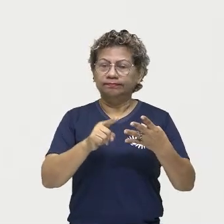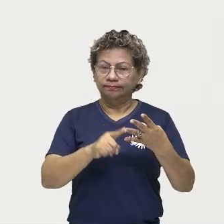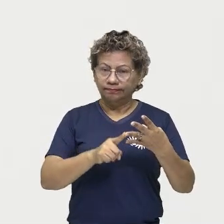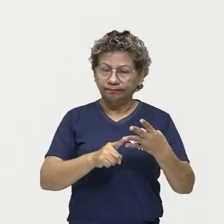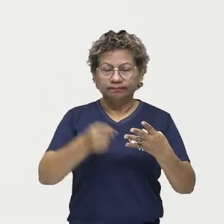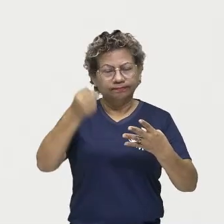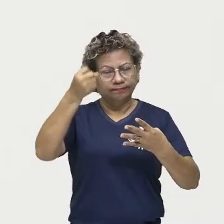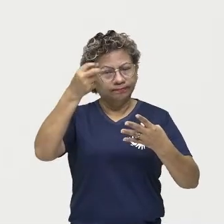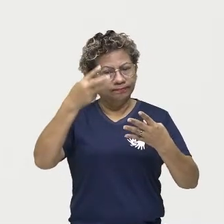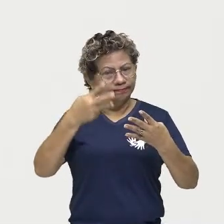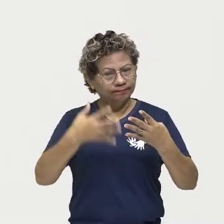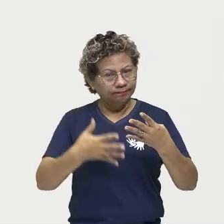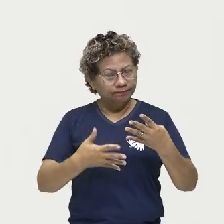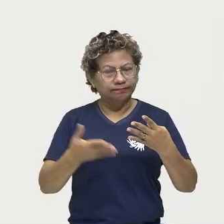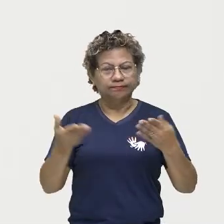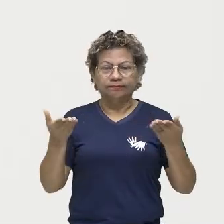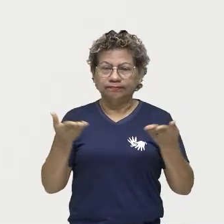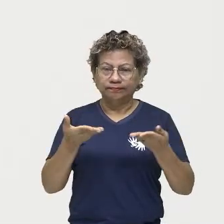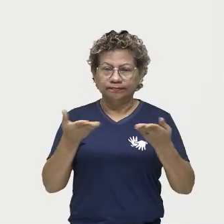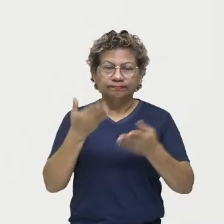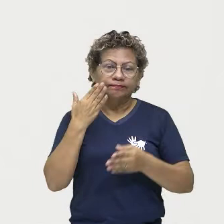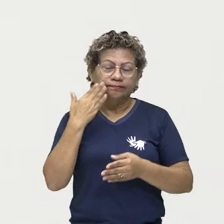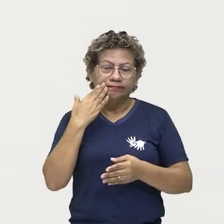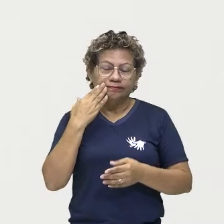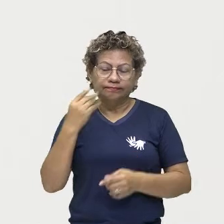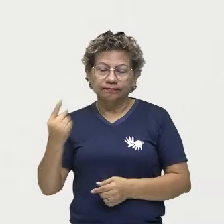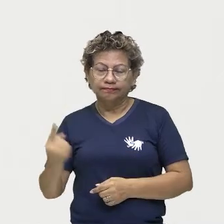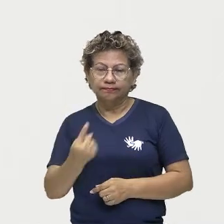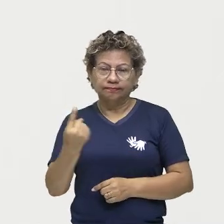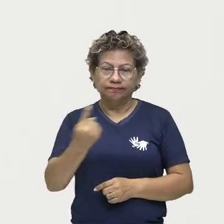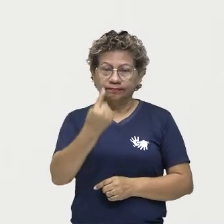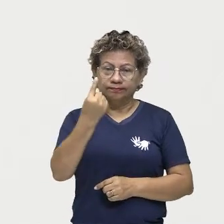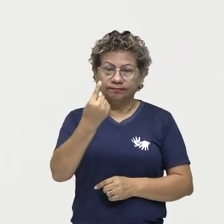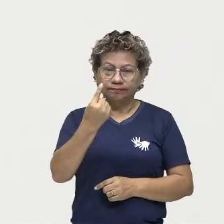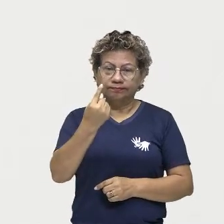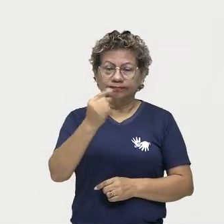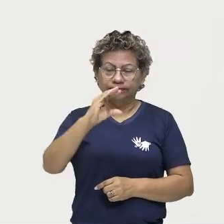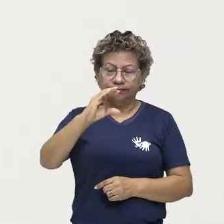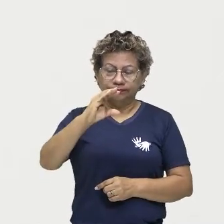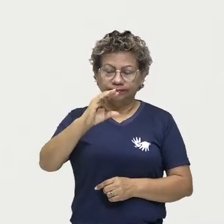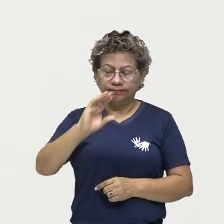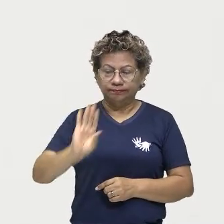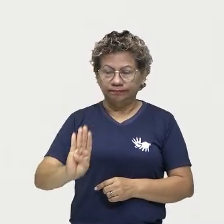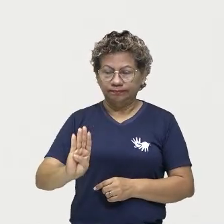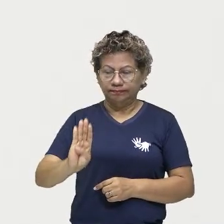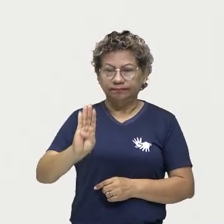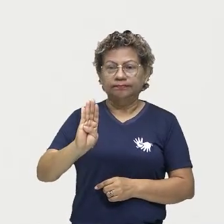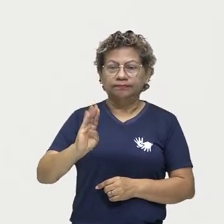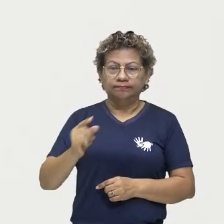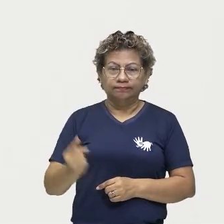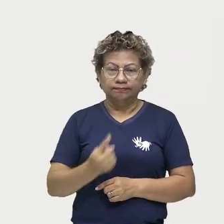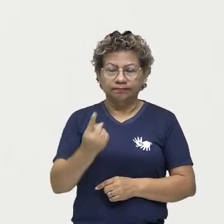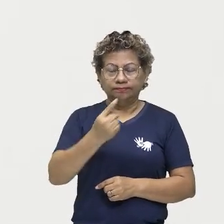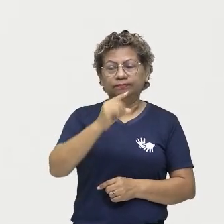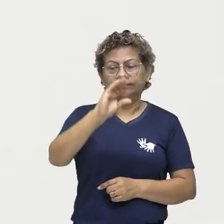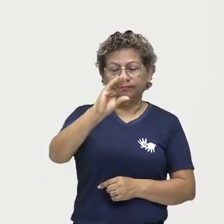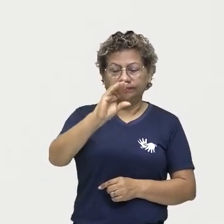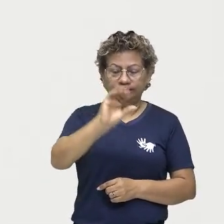a interseção das alturas de um triângulo. E